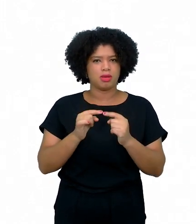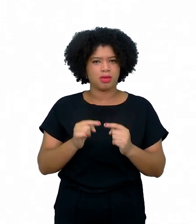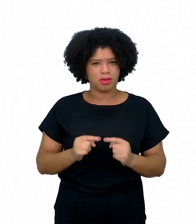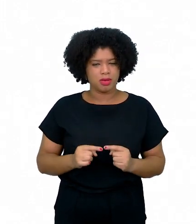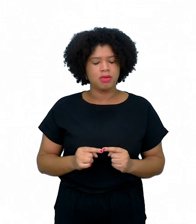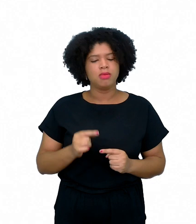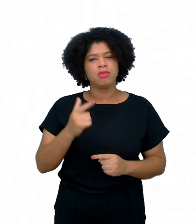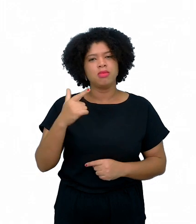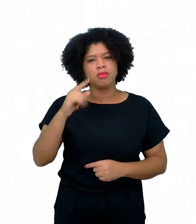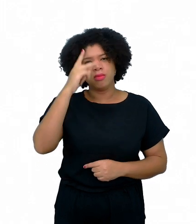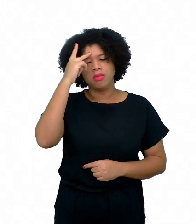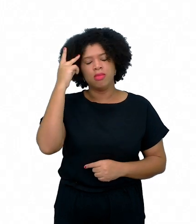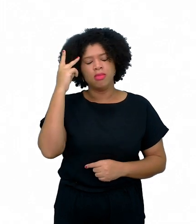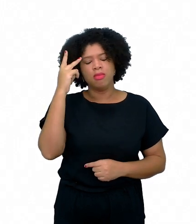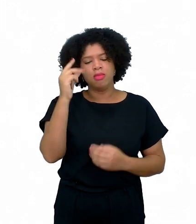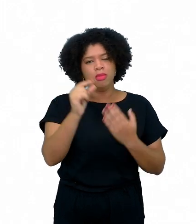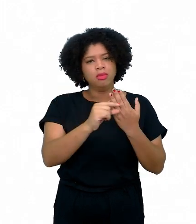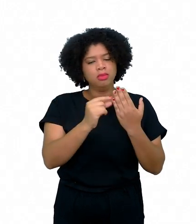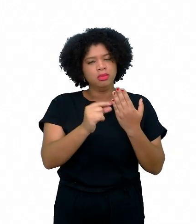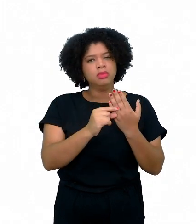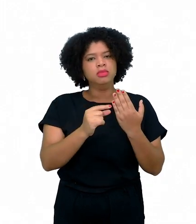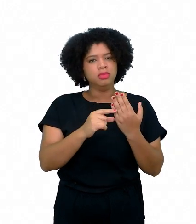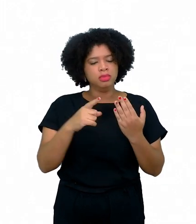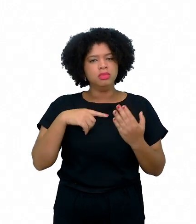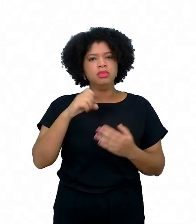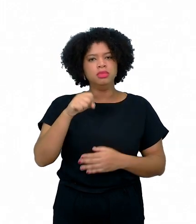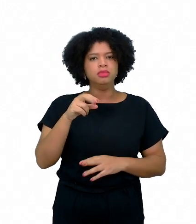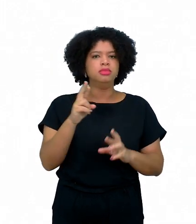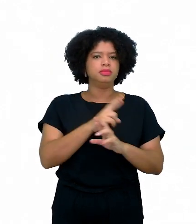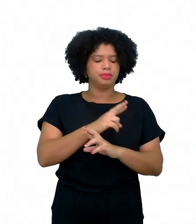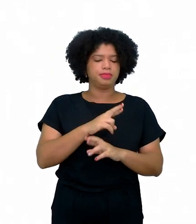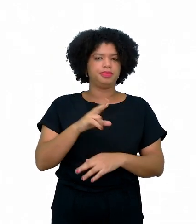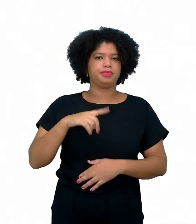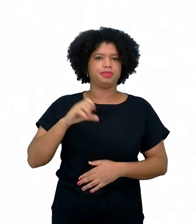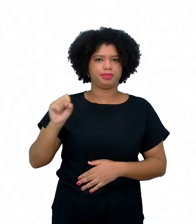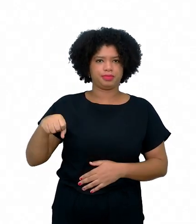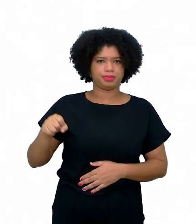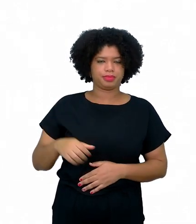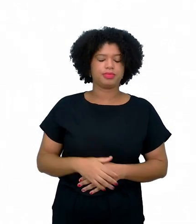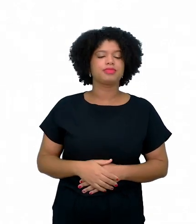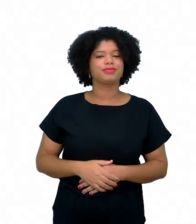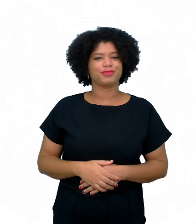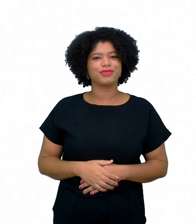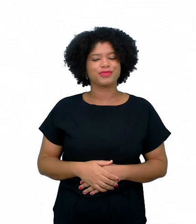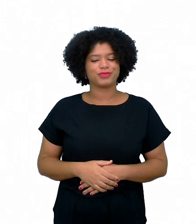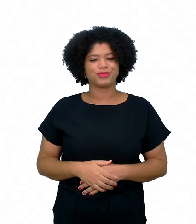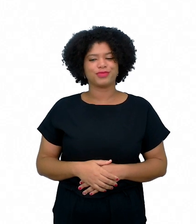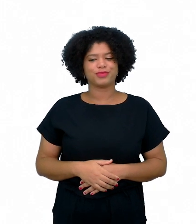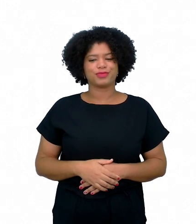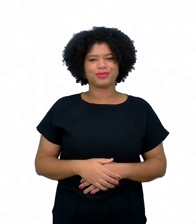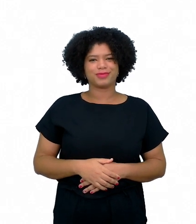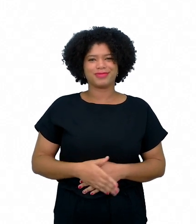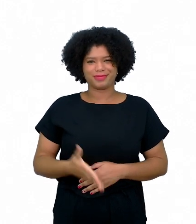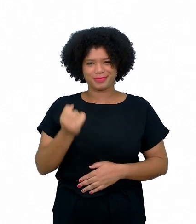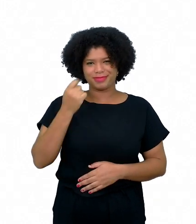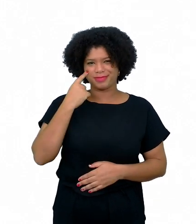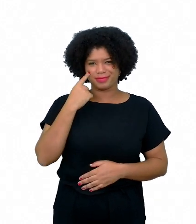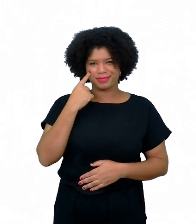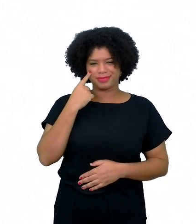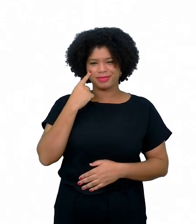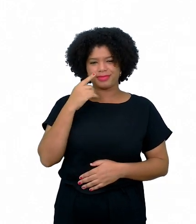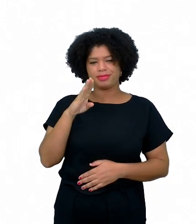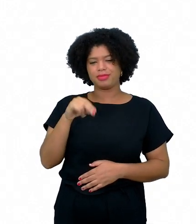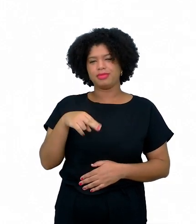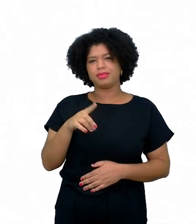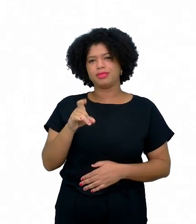outro autor, né? Que a gente tem, que nós temos, né? Então, vamos lá, o que o Bender fala